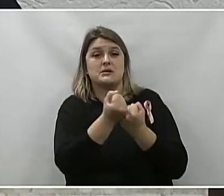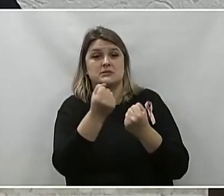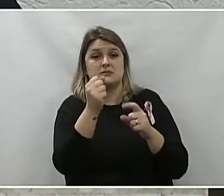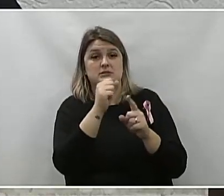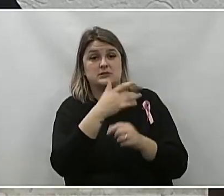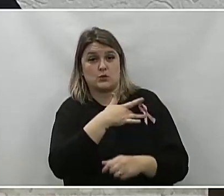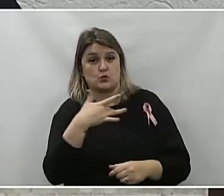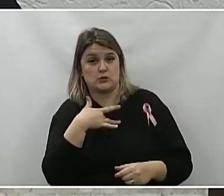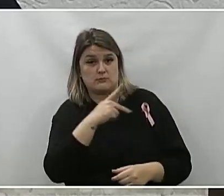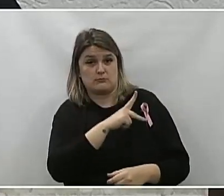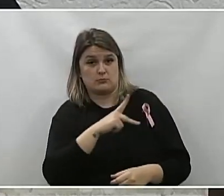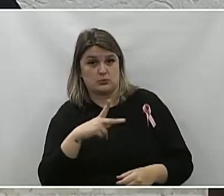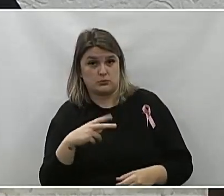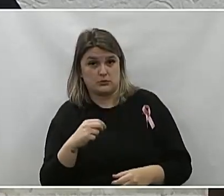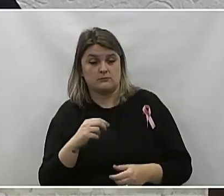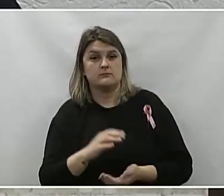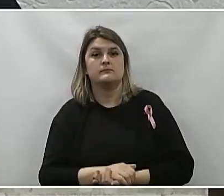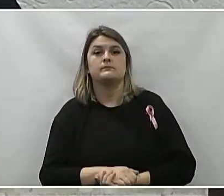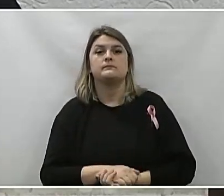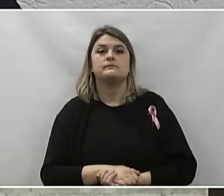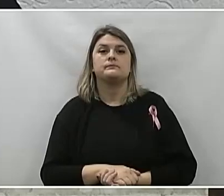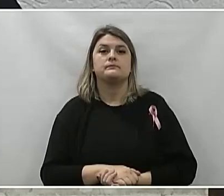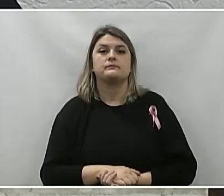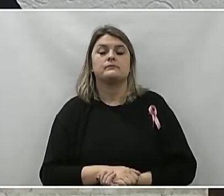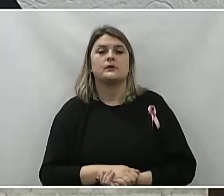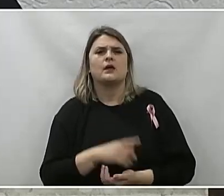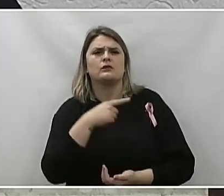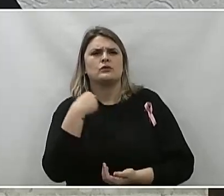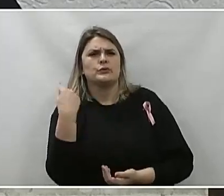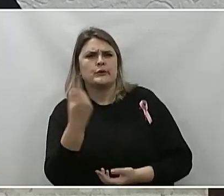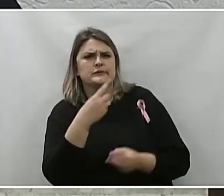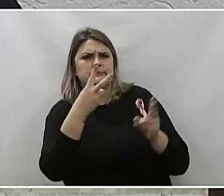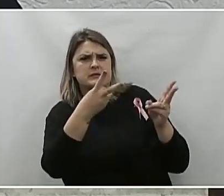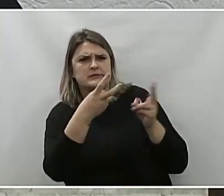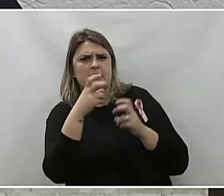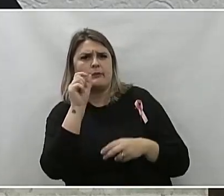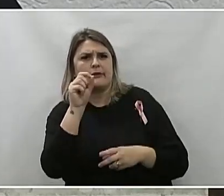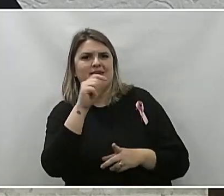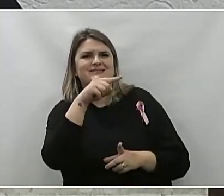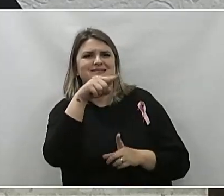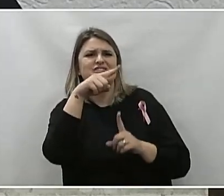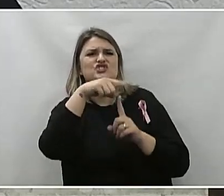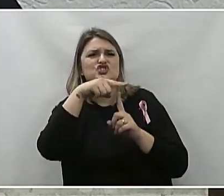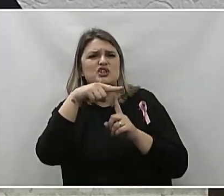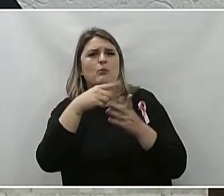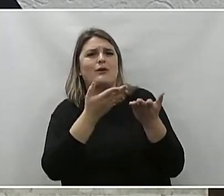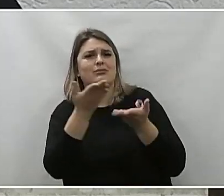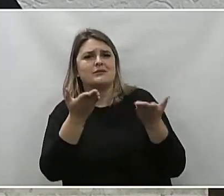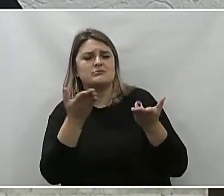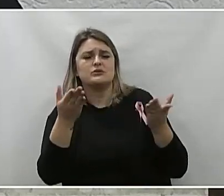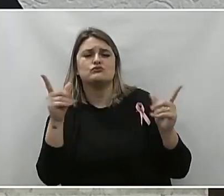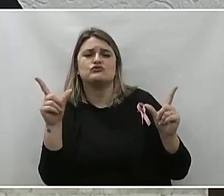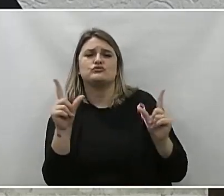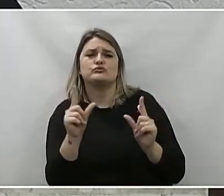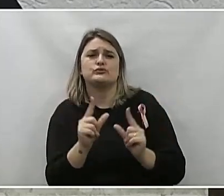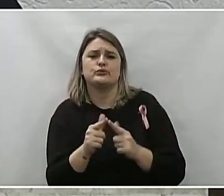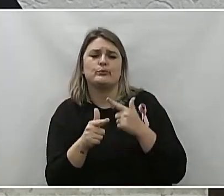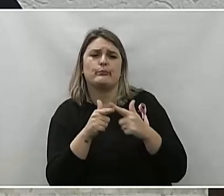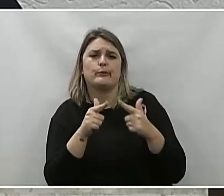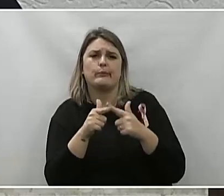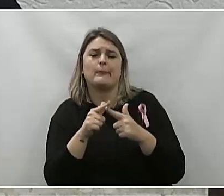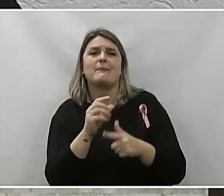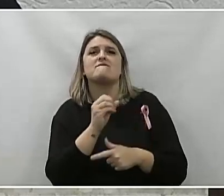município a referida prestação de serviço haja Vista que esse tipo de atendimento reduziria os